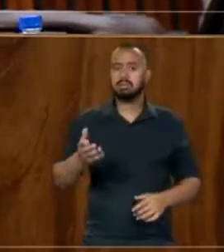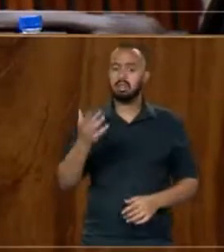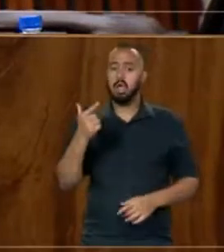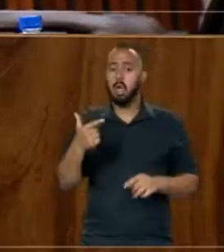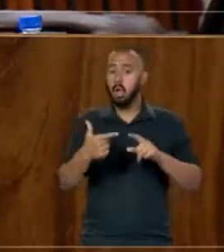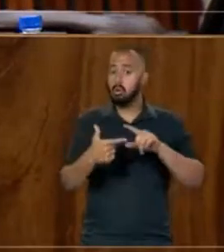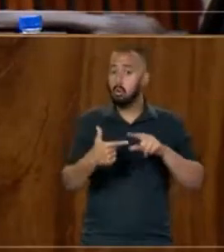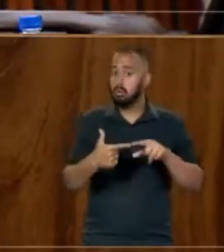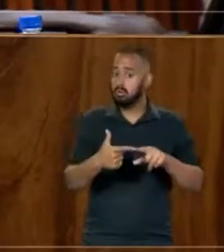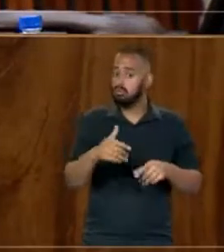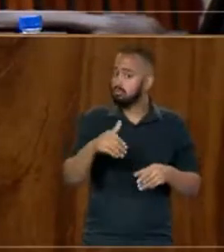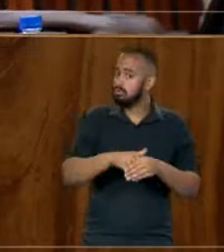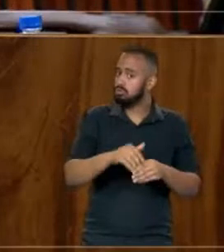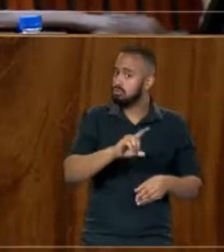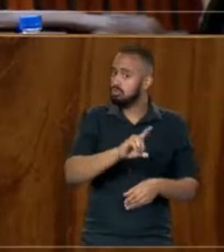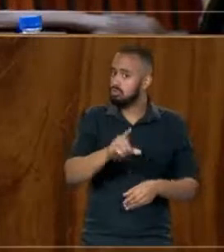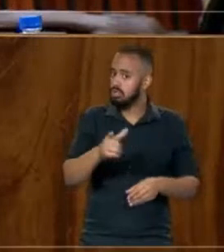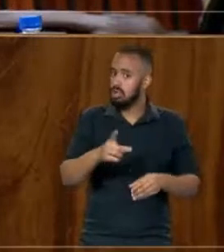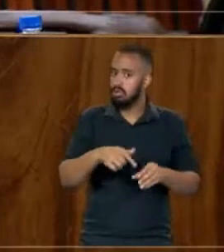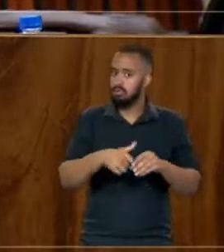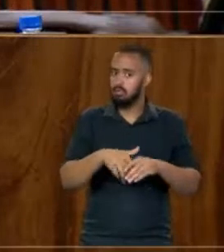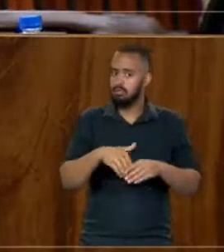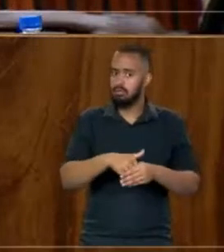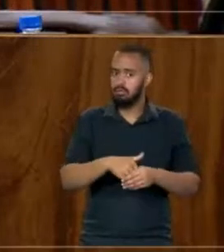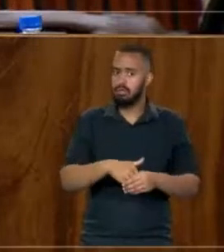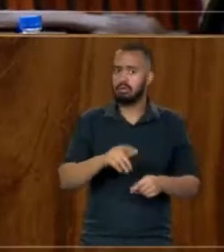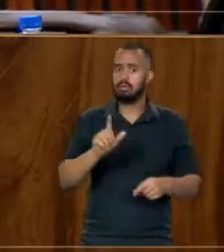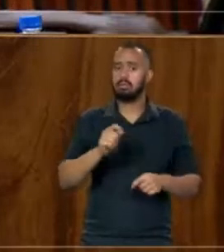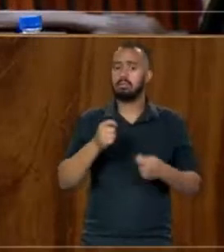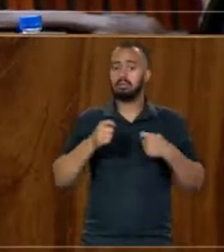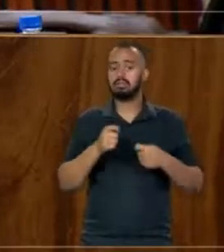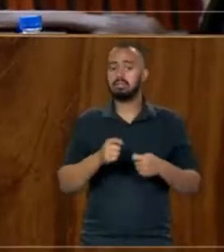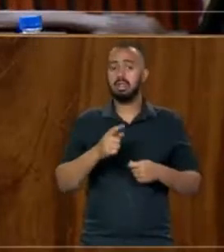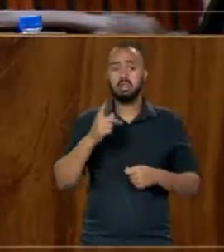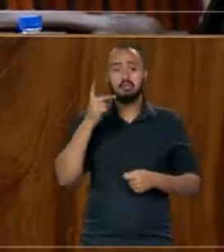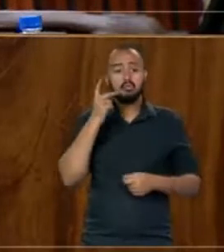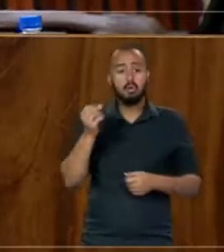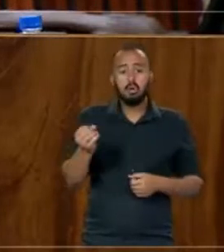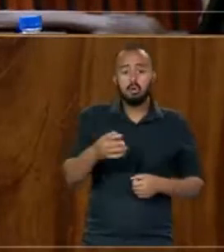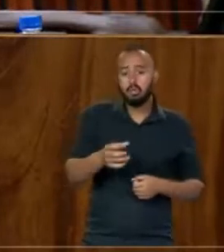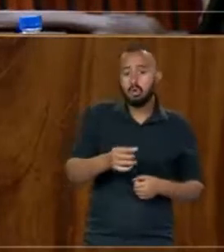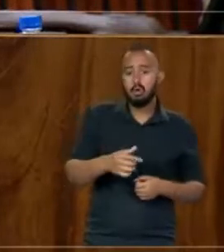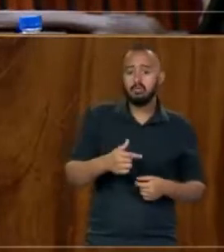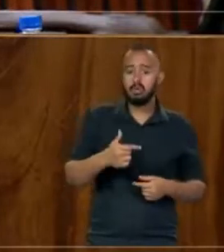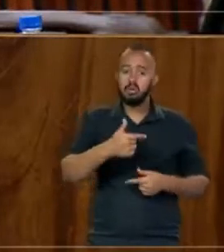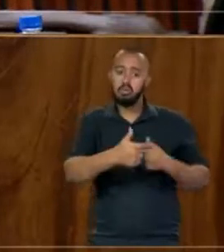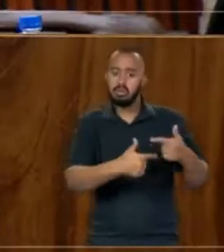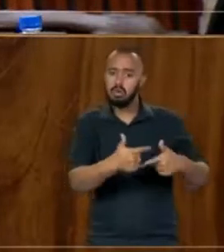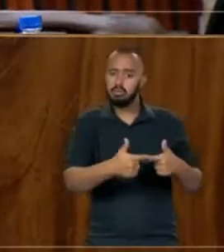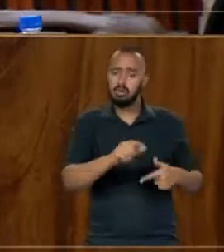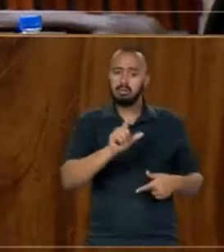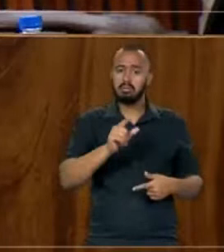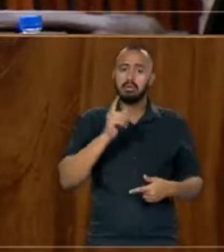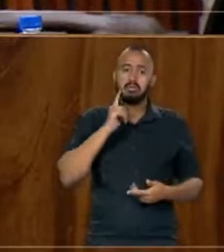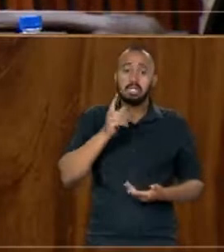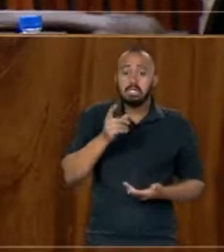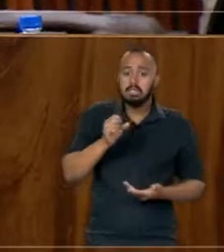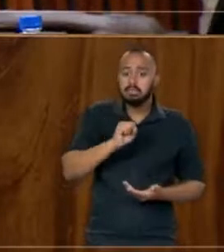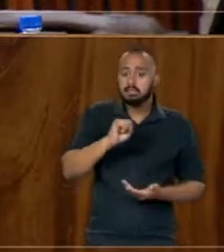turno, justifica-se a adoção de providências para mitigar danos ao processo